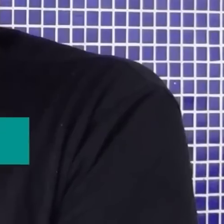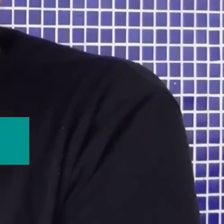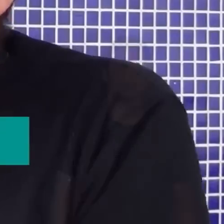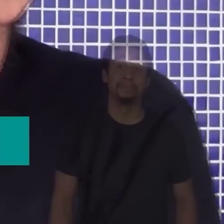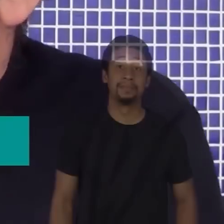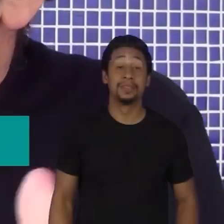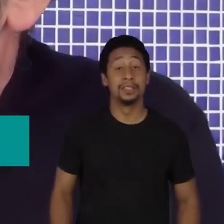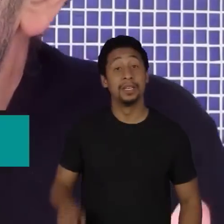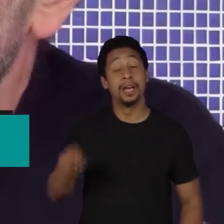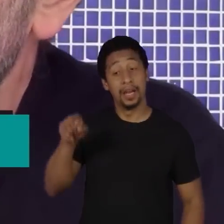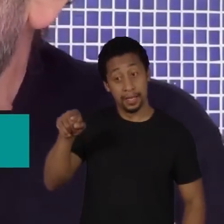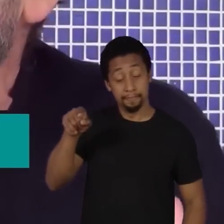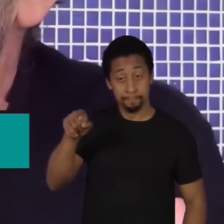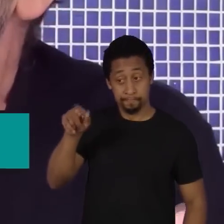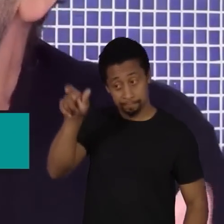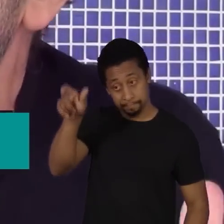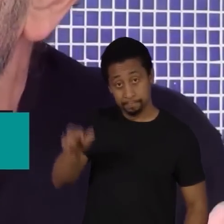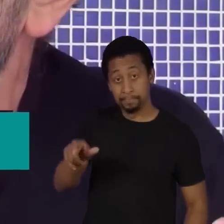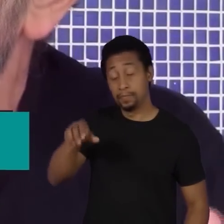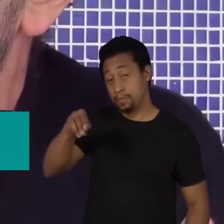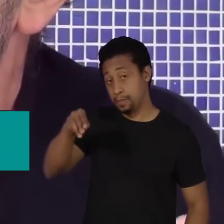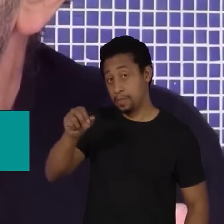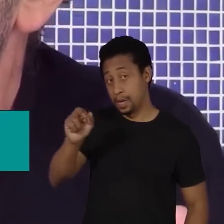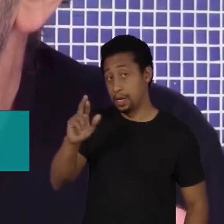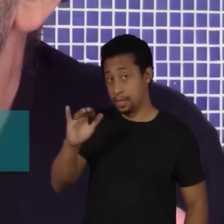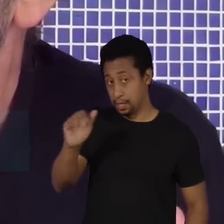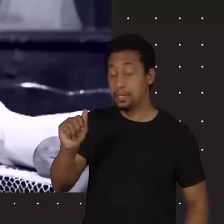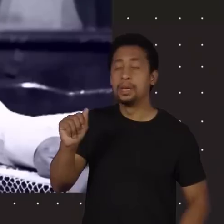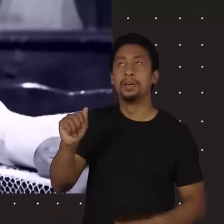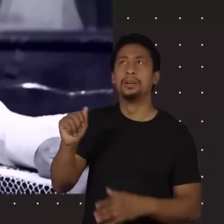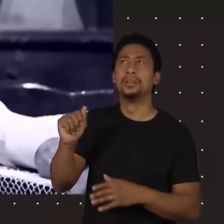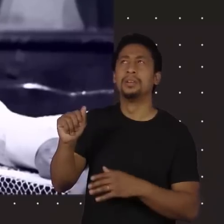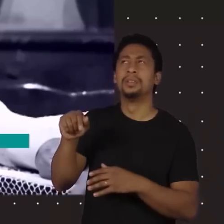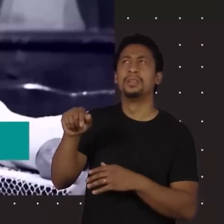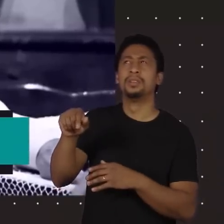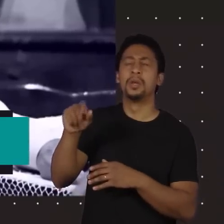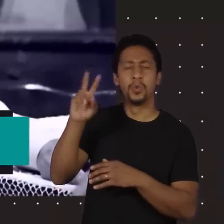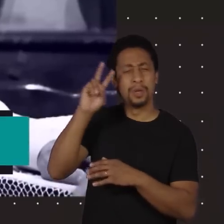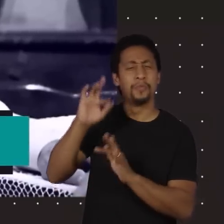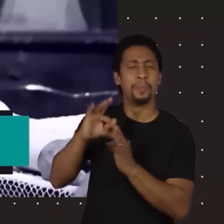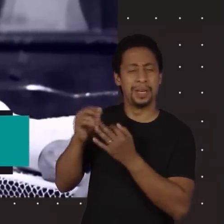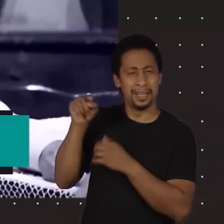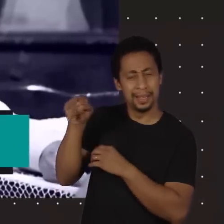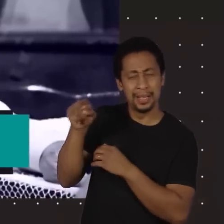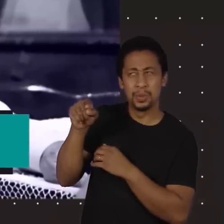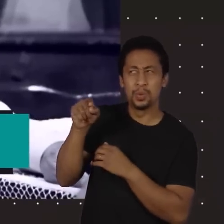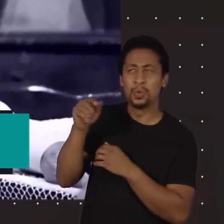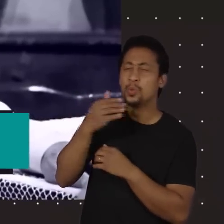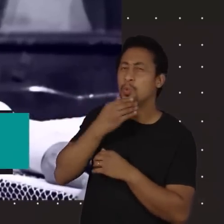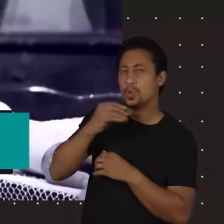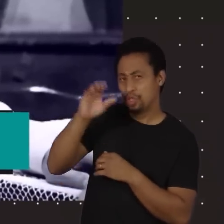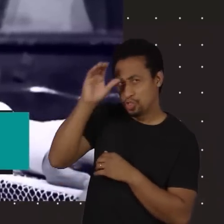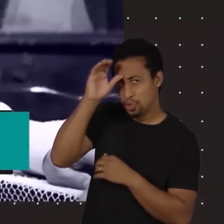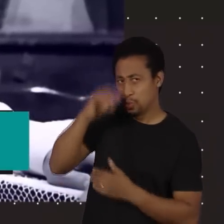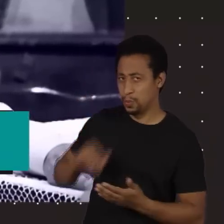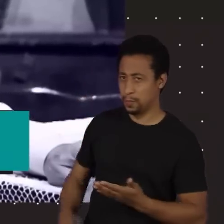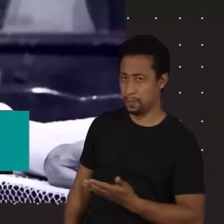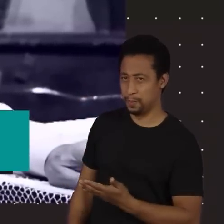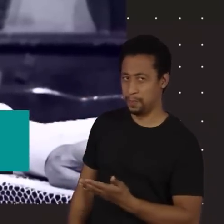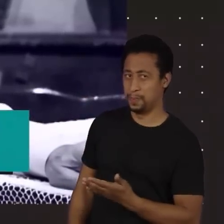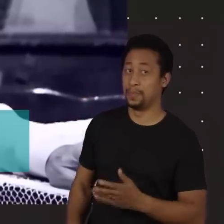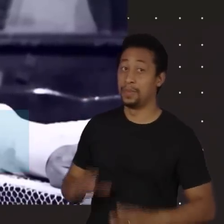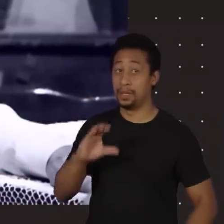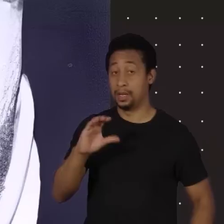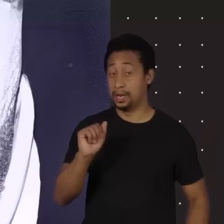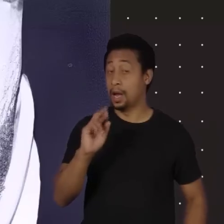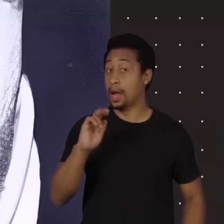Ela tinha um tio, o Carlos Vergueiro, tio muito próximo que ela gostava muito, que foi ator do TBC. Foi